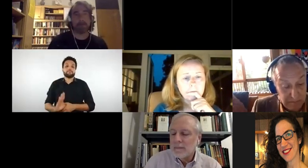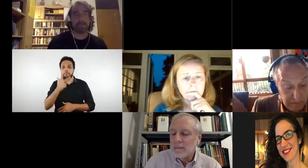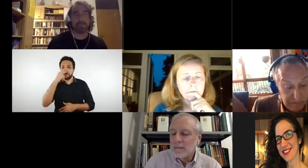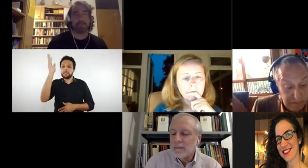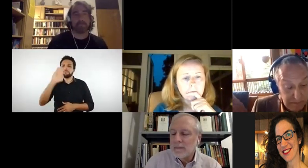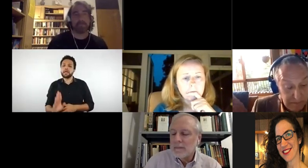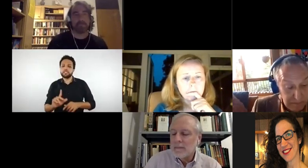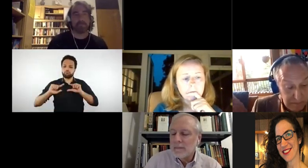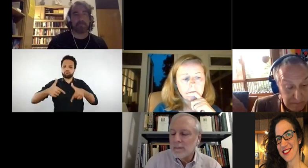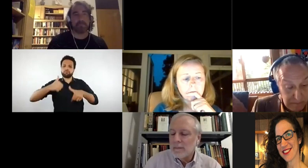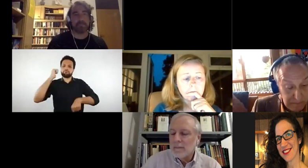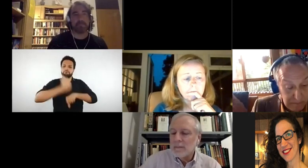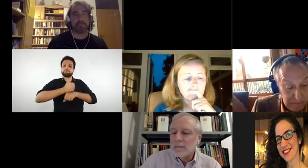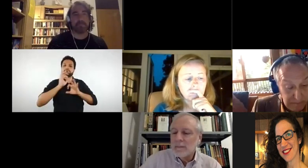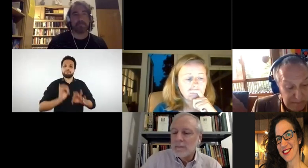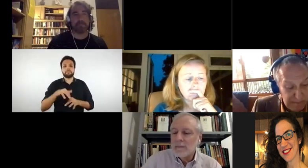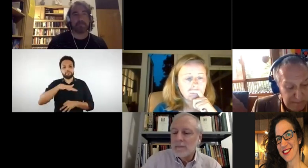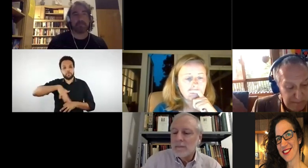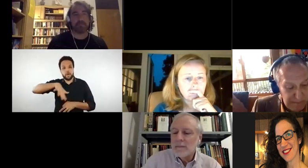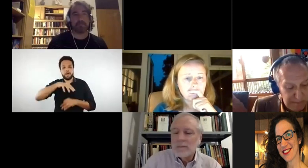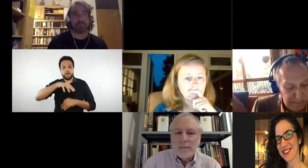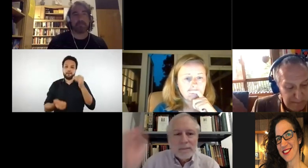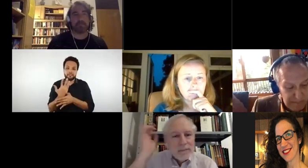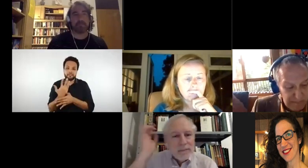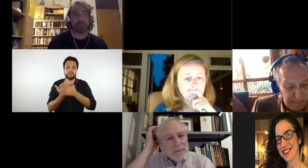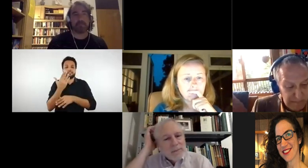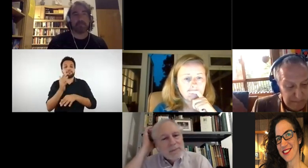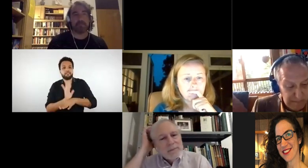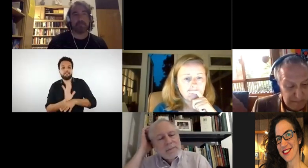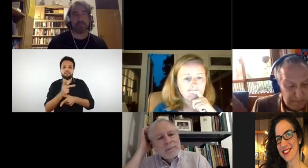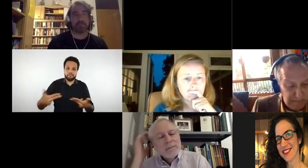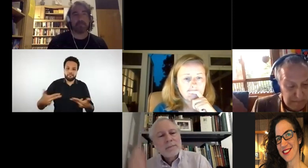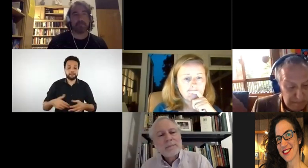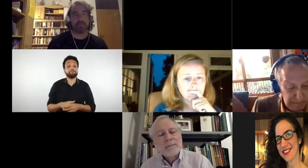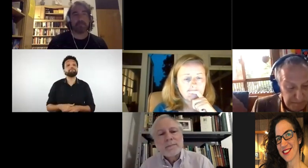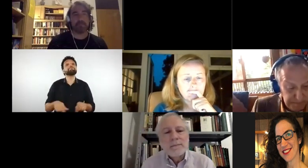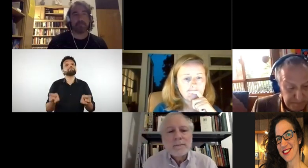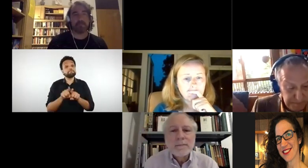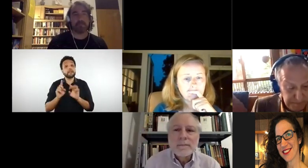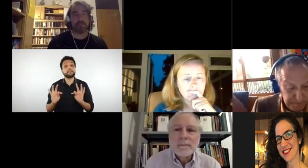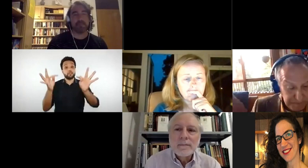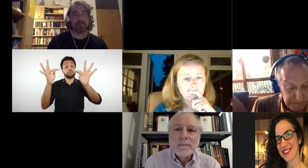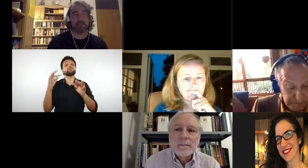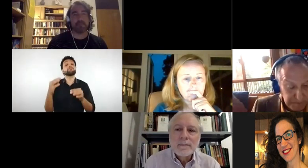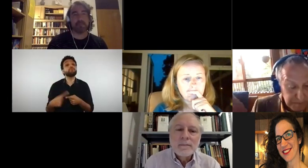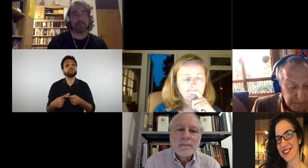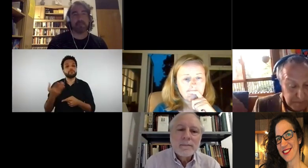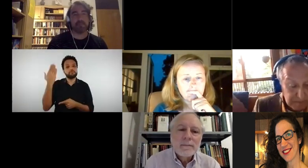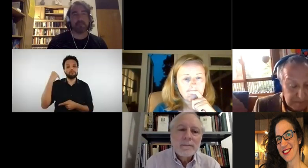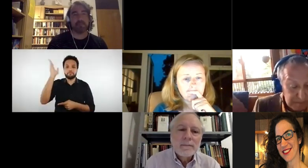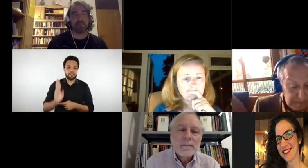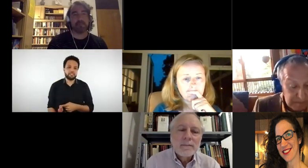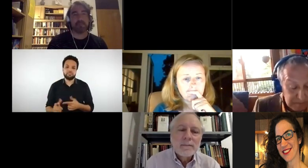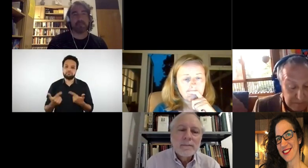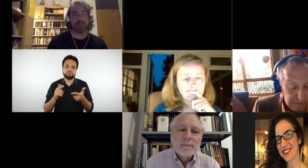eficiente. Né? Na questão tecnológica também, muito por causa da publicidade. Né? O Brasil era um país que não existia